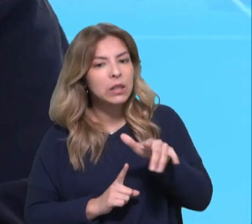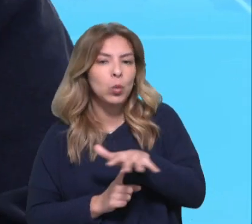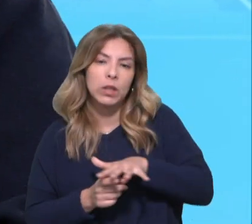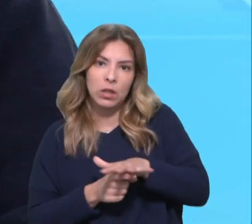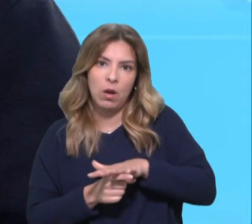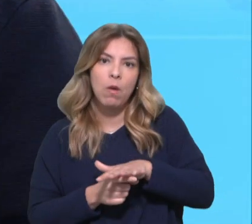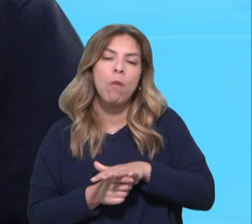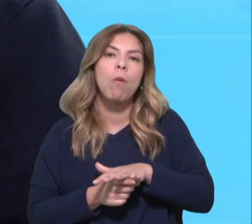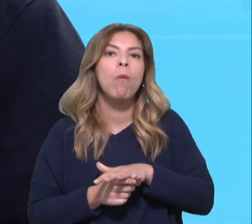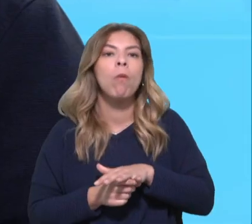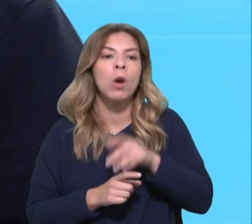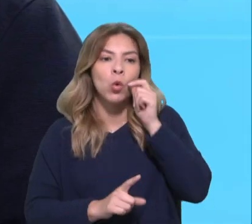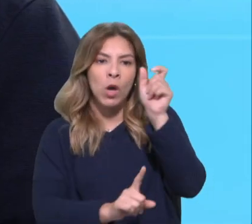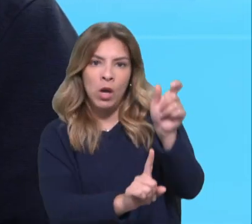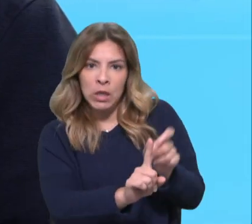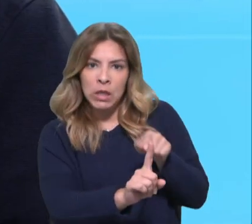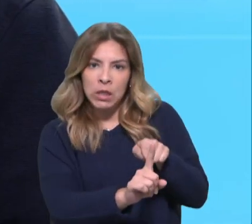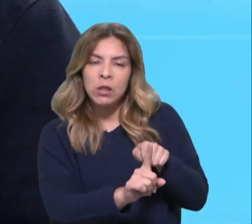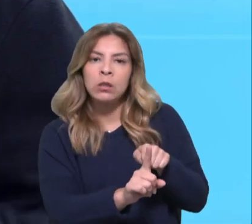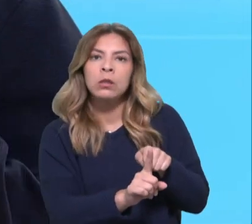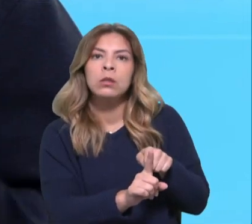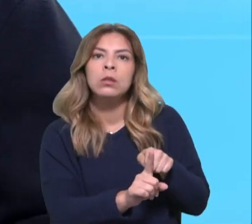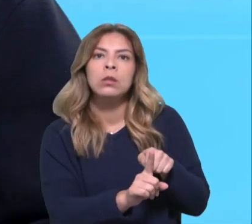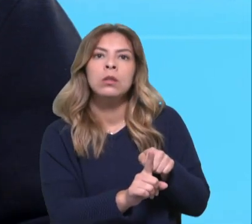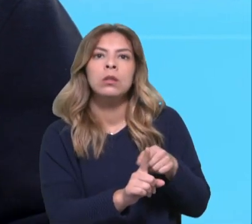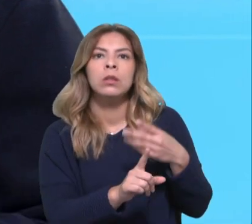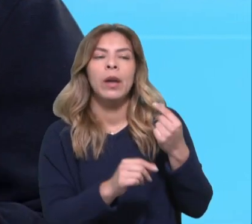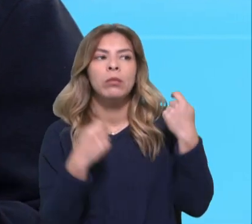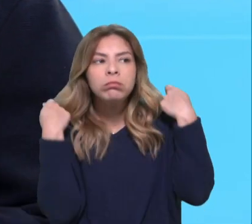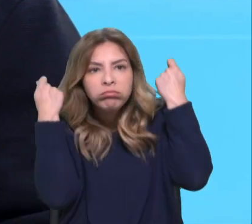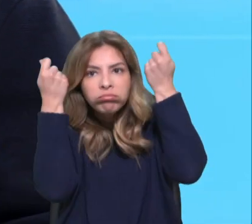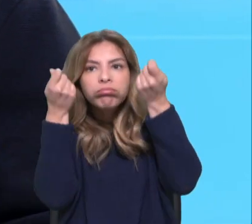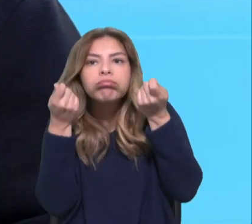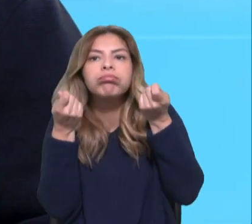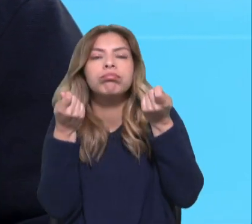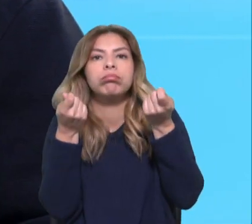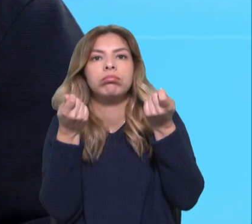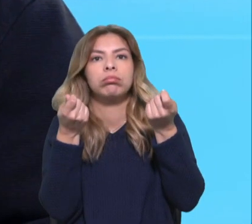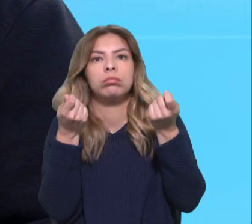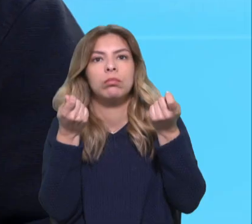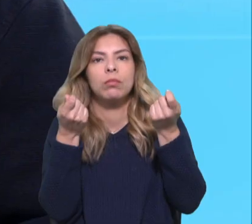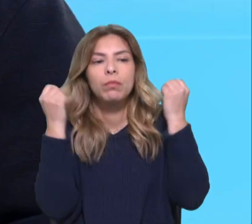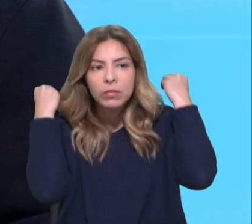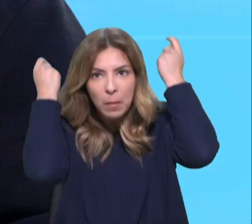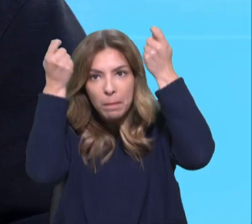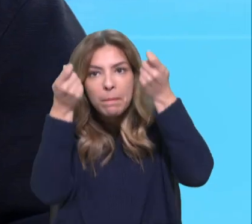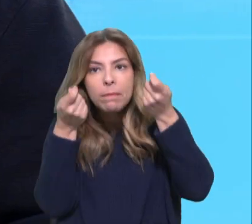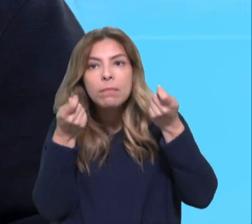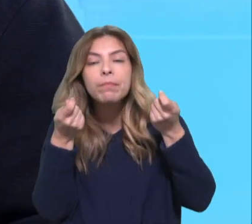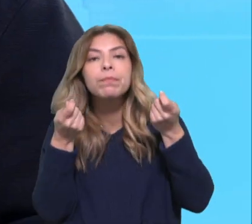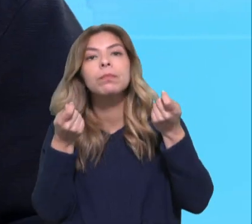representa, de facto, com um pano, portanto, sobre a cabeça,